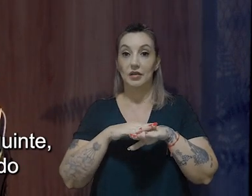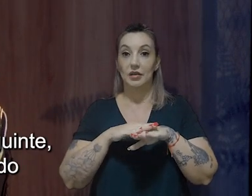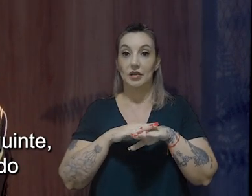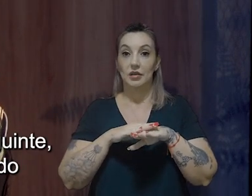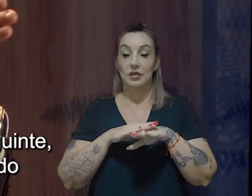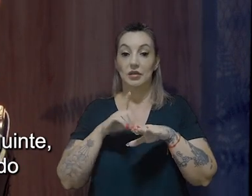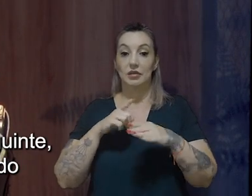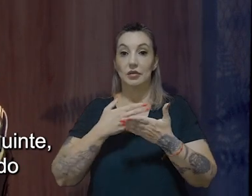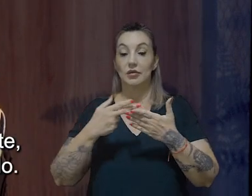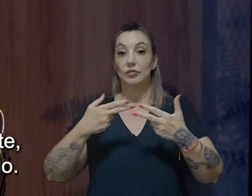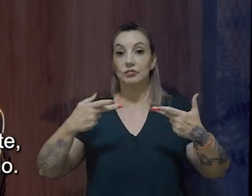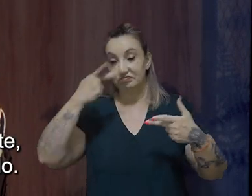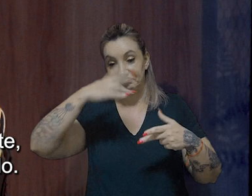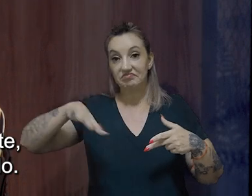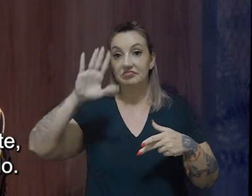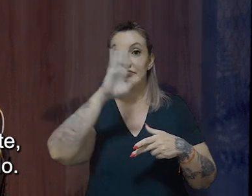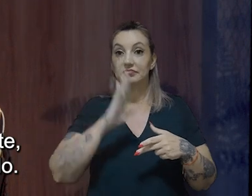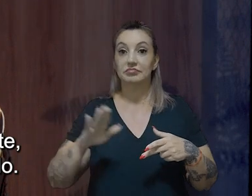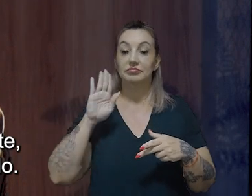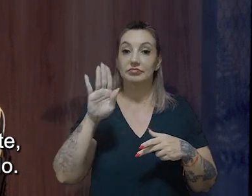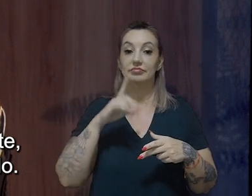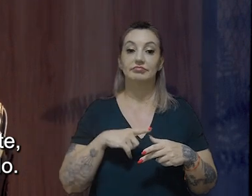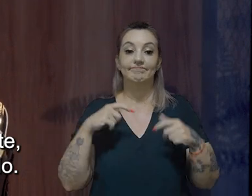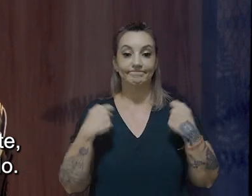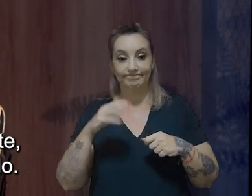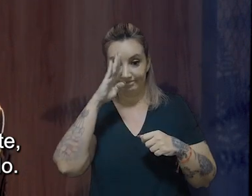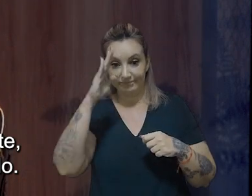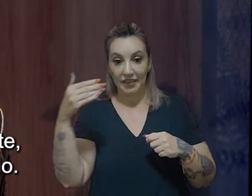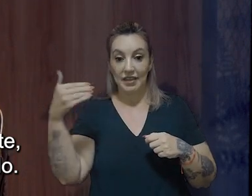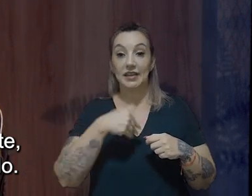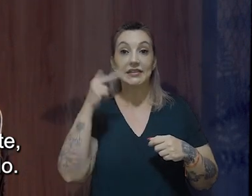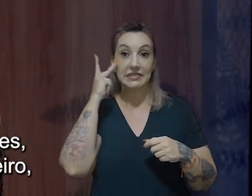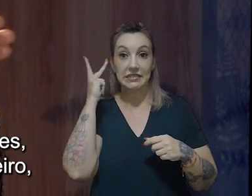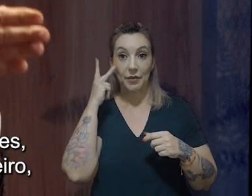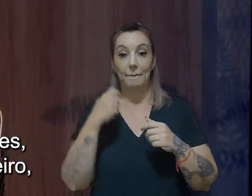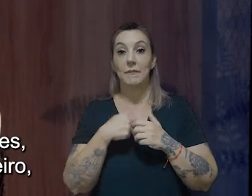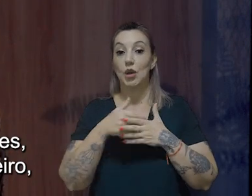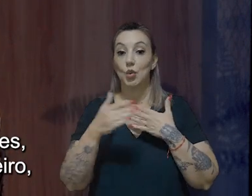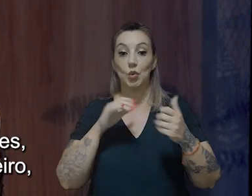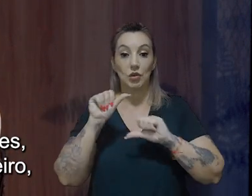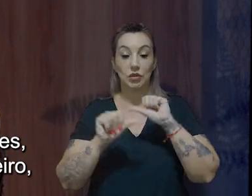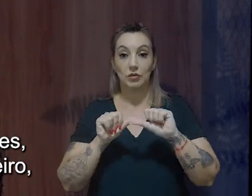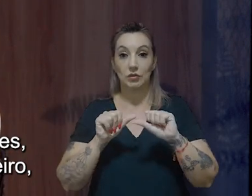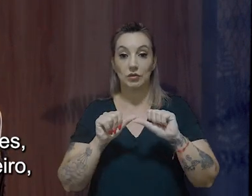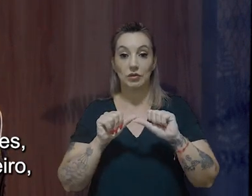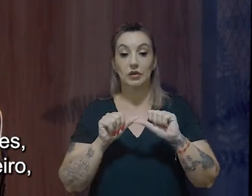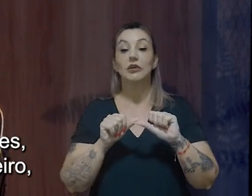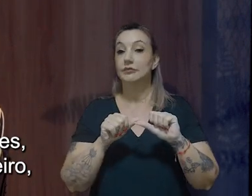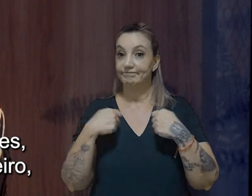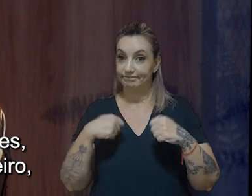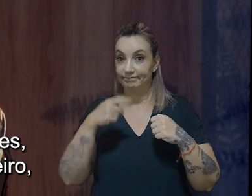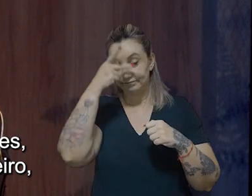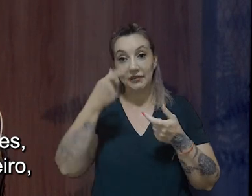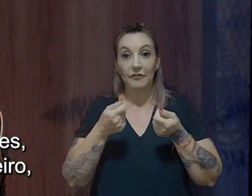seguinte a gente tem muito talento espalhado pelo Brasil mas que principalmente se você quiser trazê-lo para São Paulo Paulo qualquer uma das nossas operações as